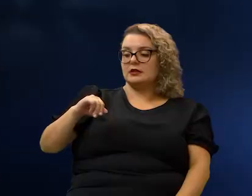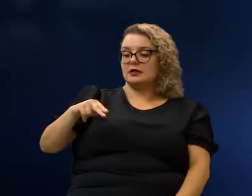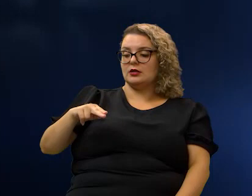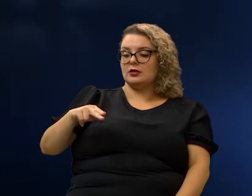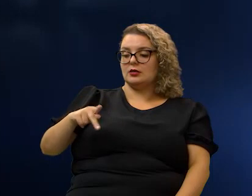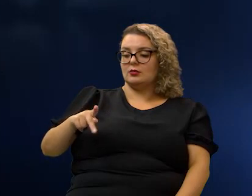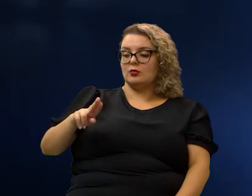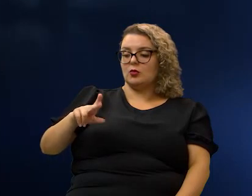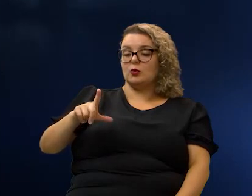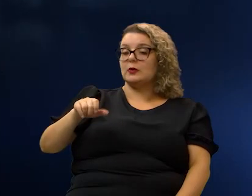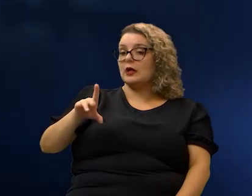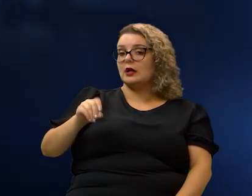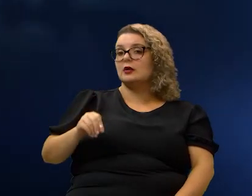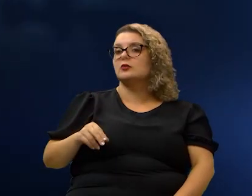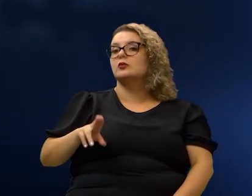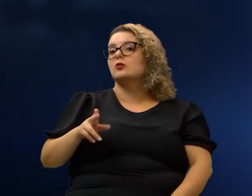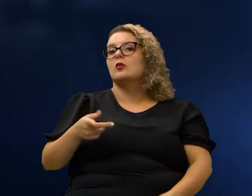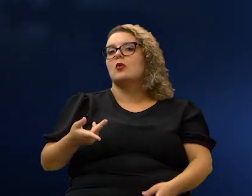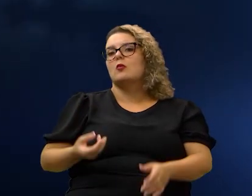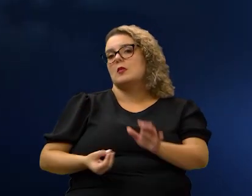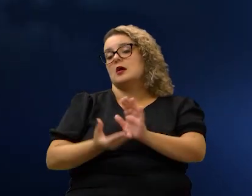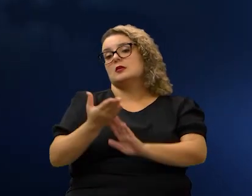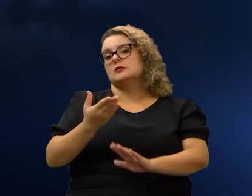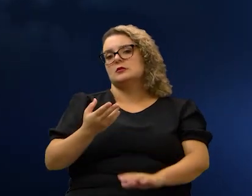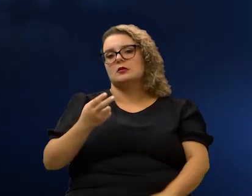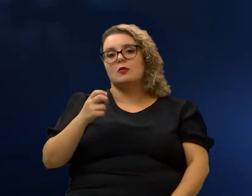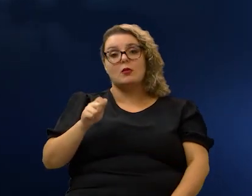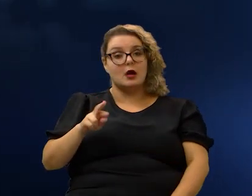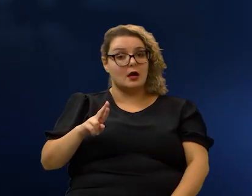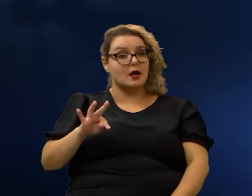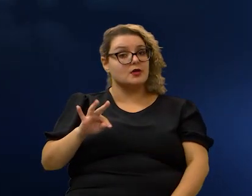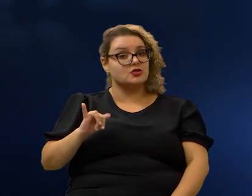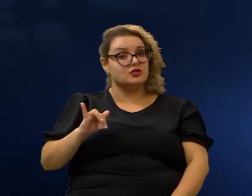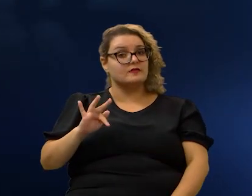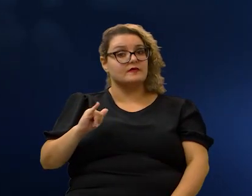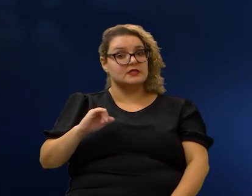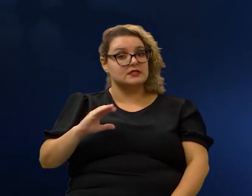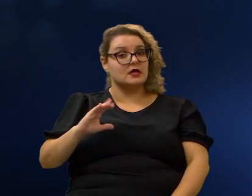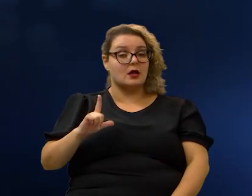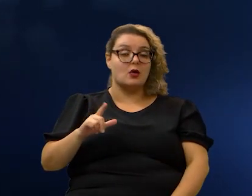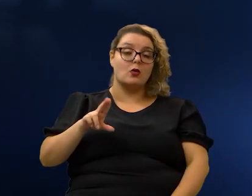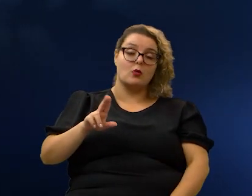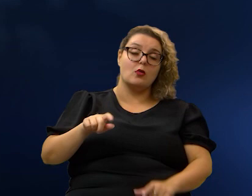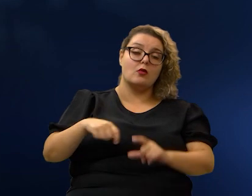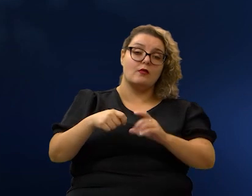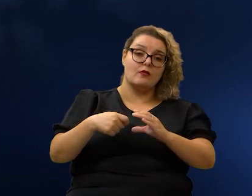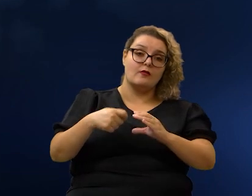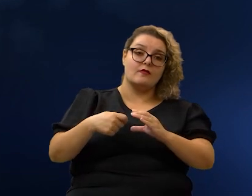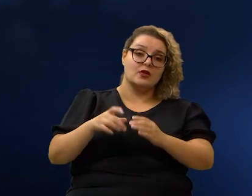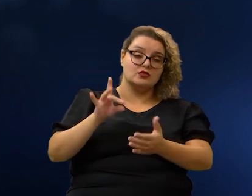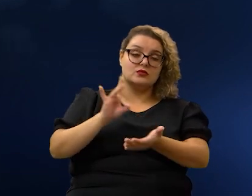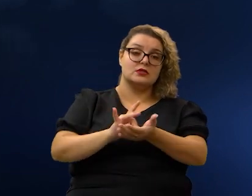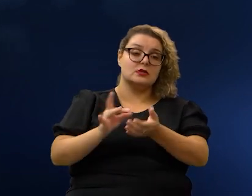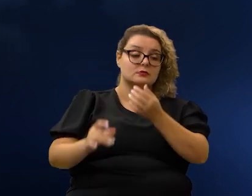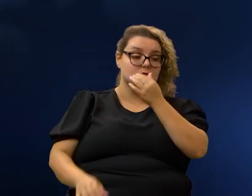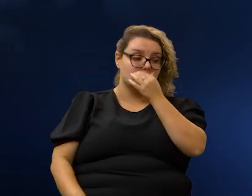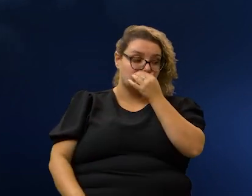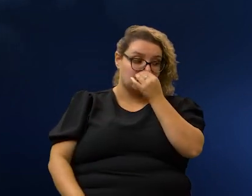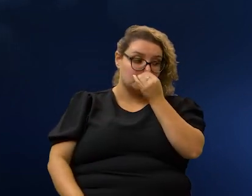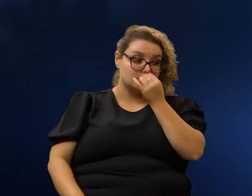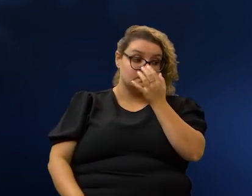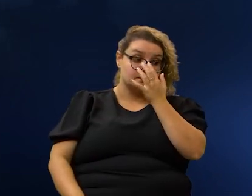uma criação, vamos dizer, artificial ou se é um vídeo verdadeiro. Eu